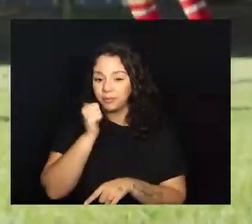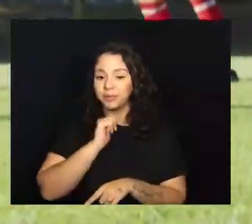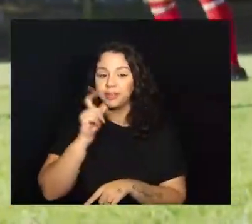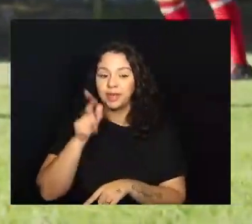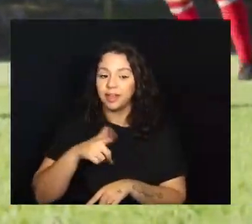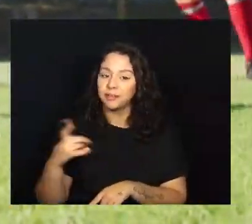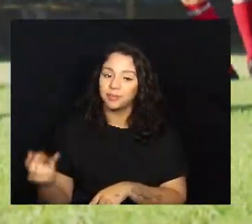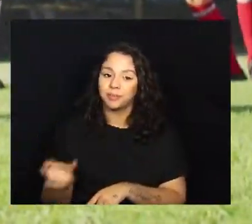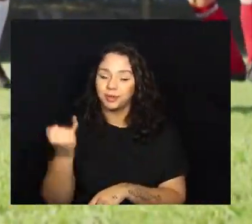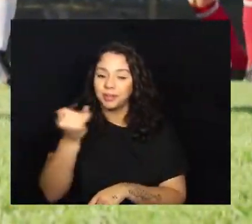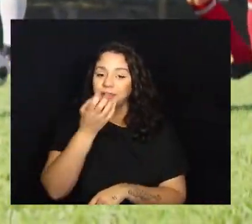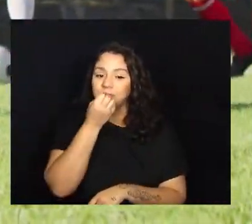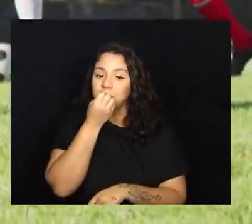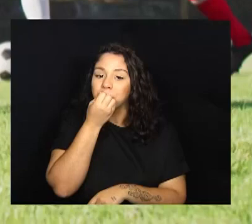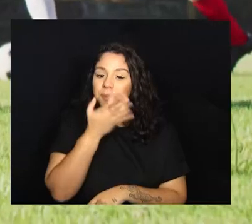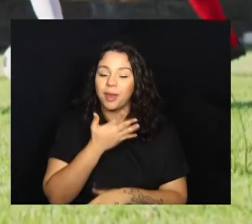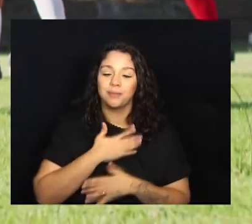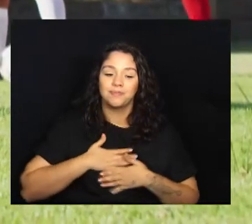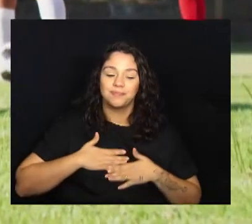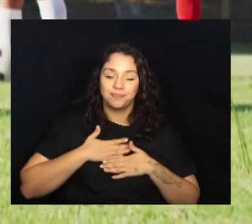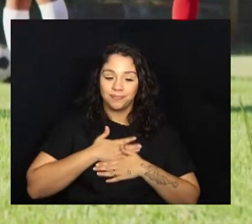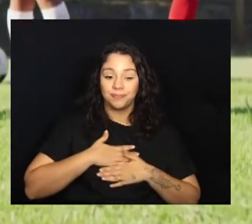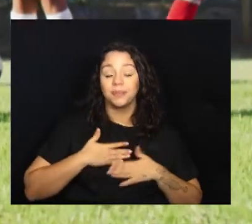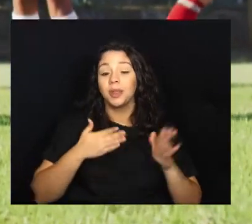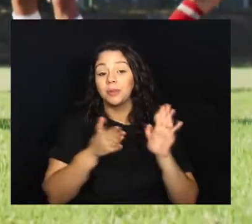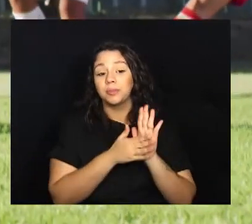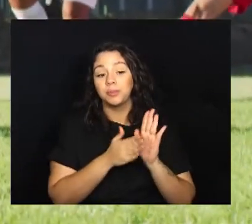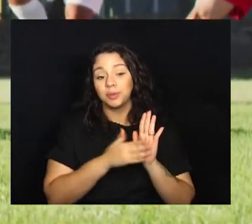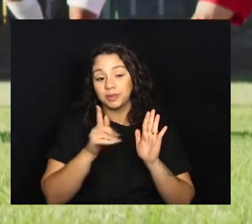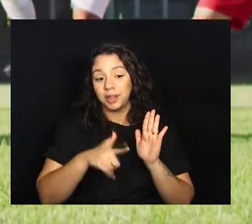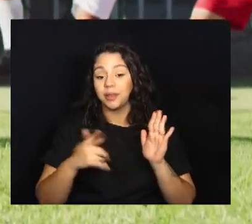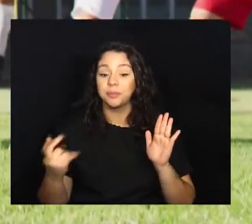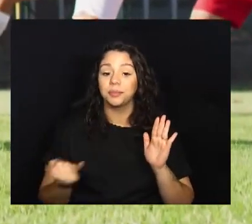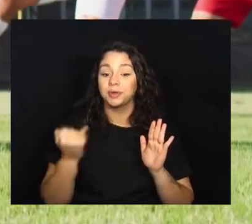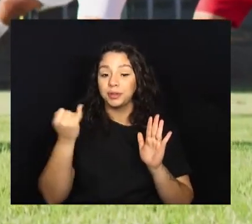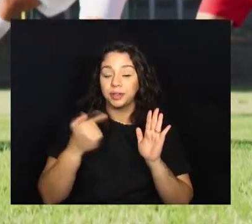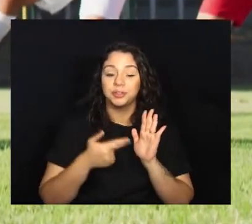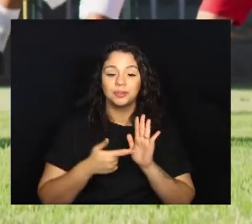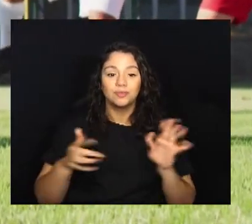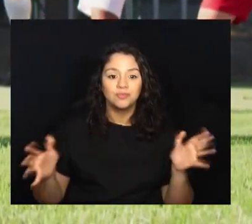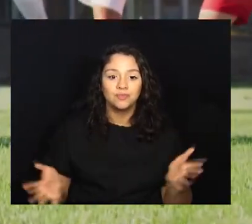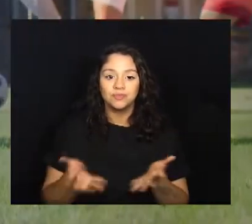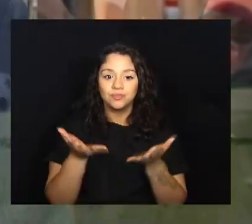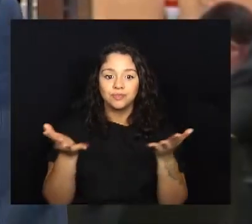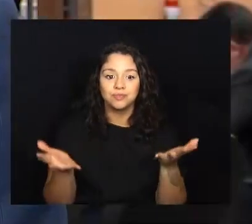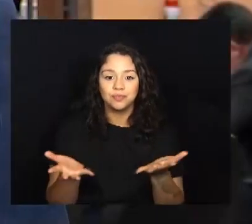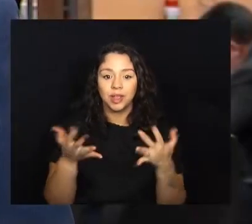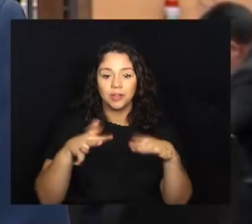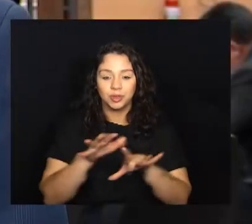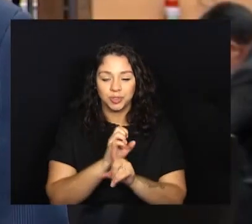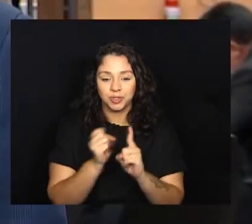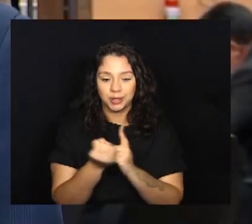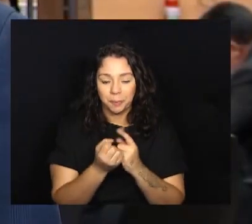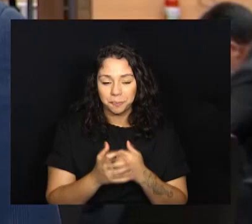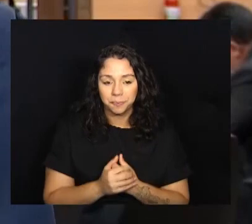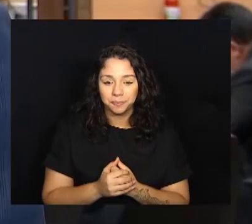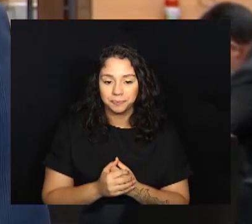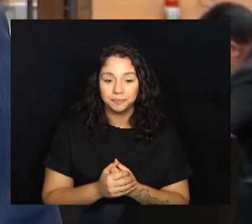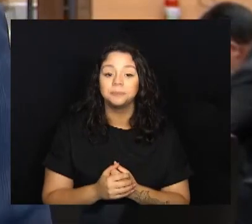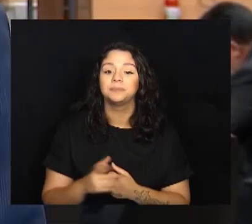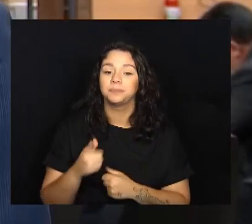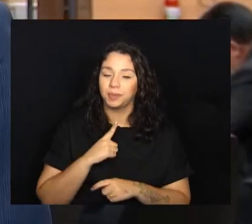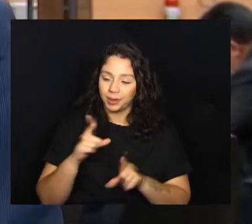para o bem-estar. E essa proposta se mostra importante para promover a inclusão social. Nós incluímos também